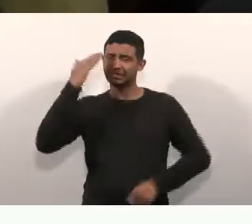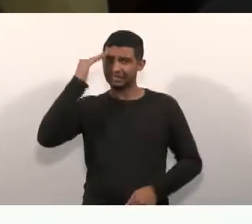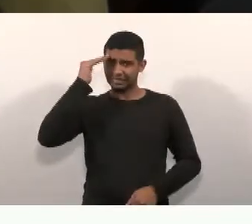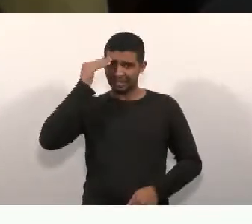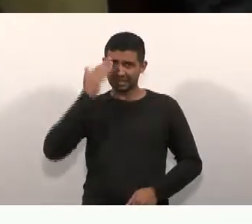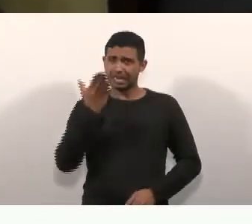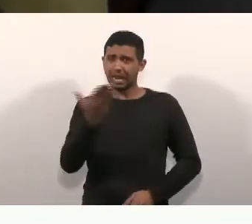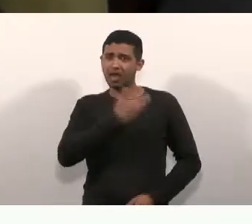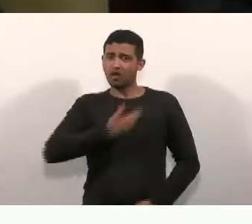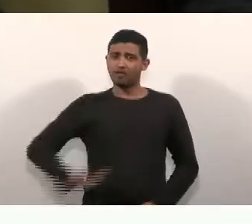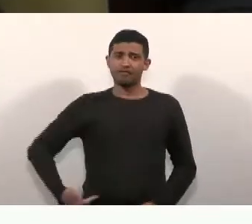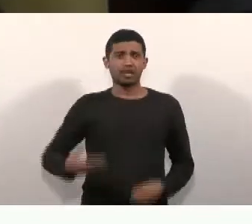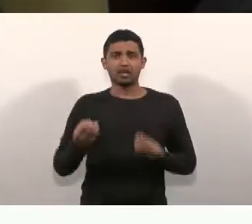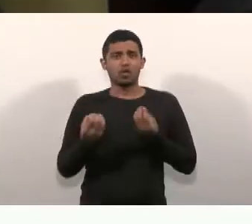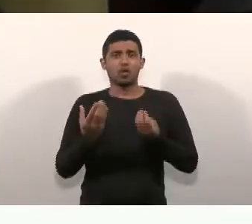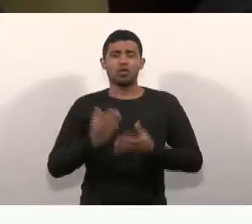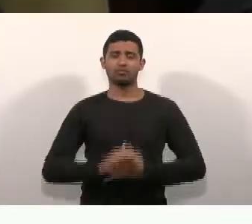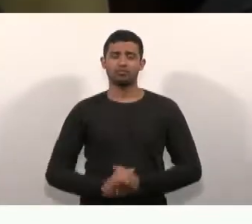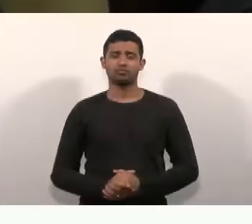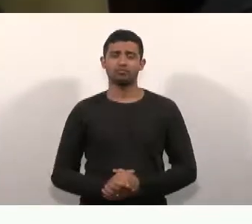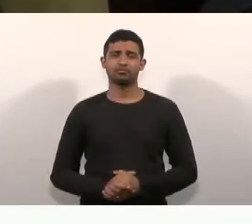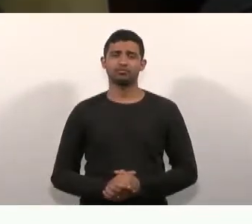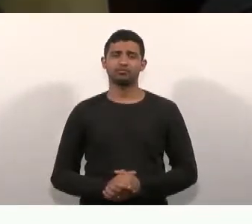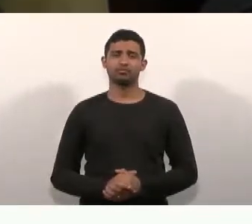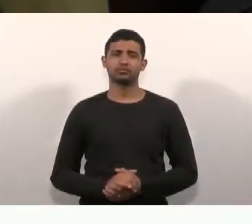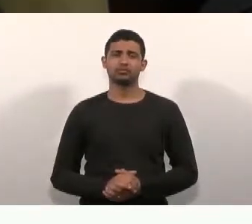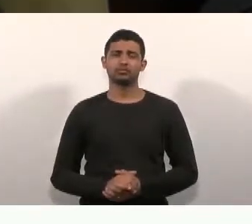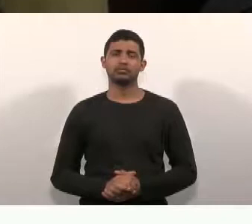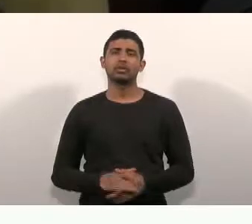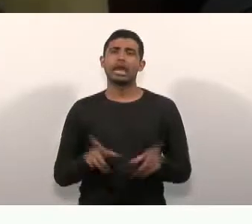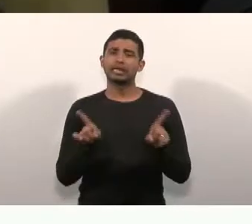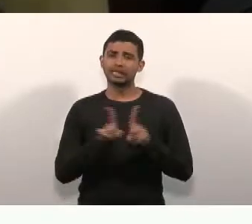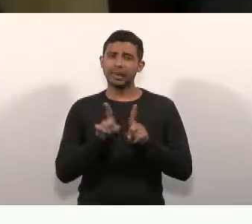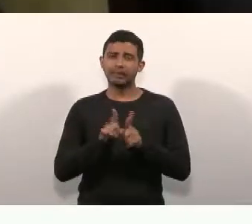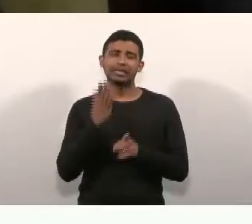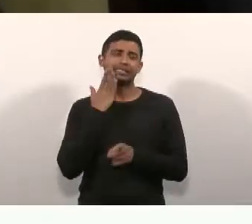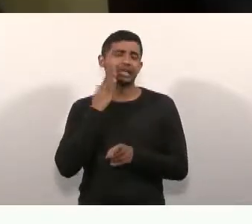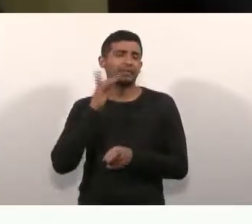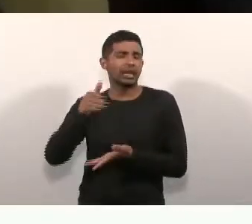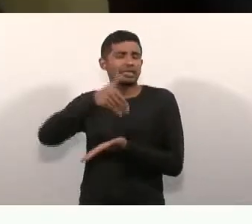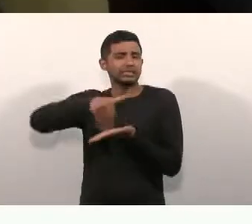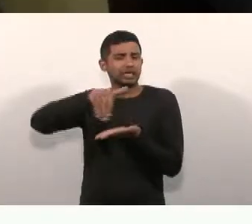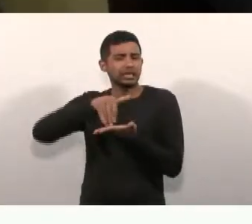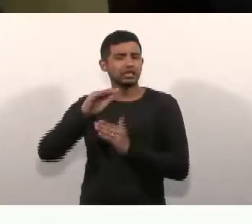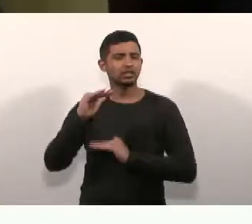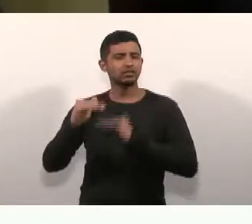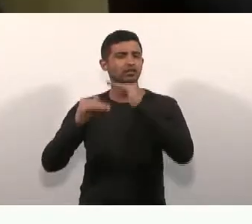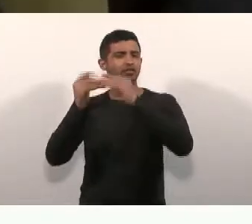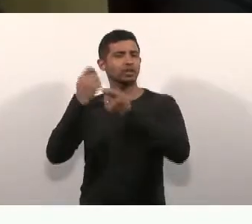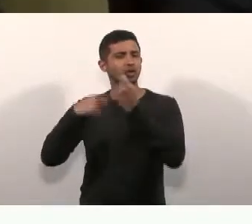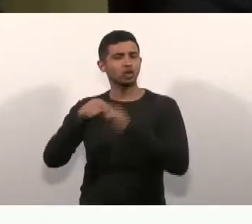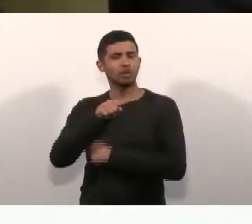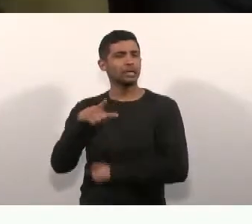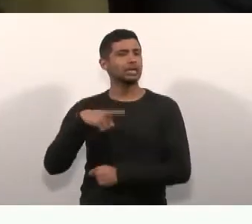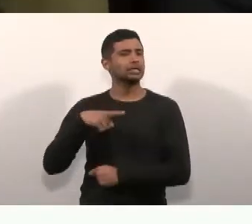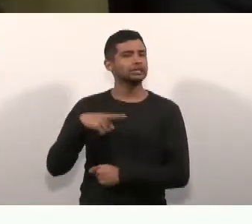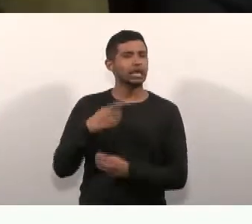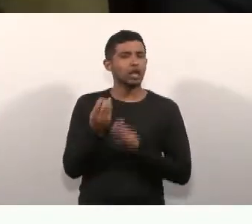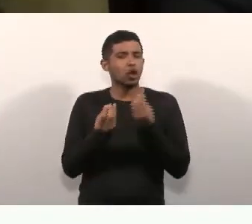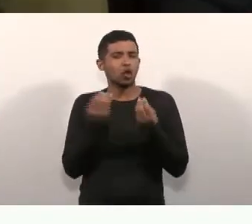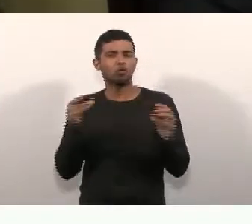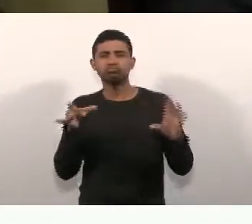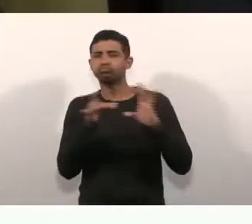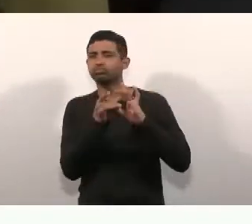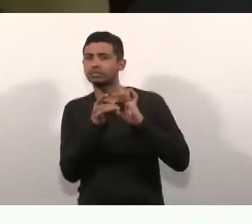posicionamento do governo e entender a sintonia que a Secretaria de Desenvolvimento Econômico tem com a questão